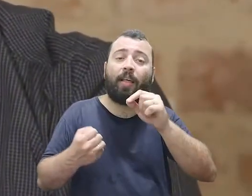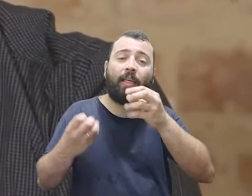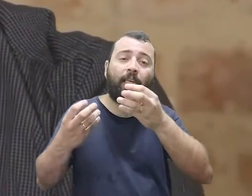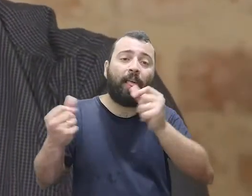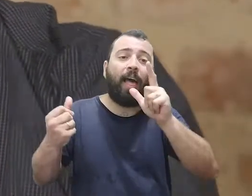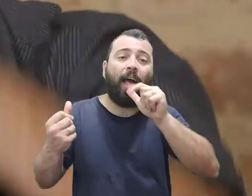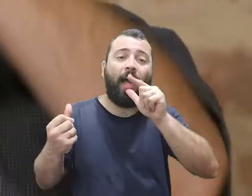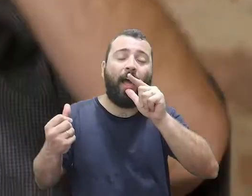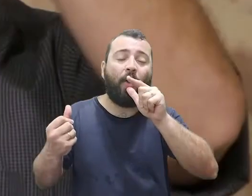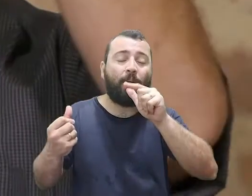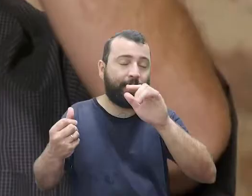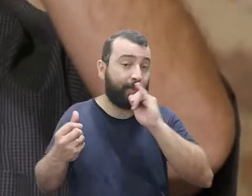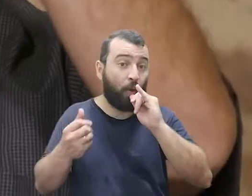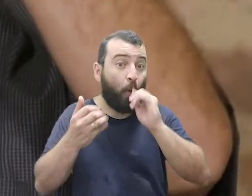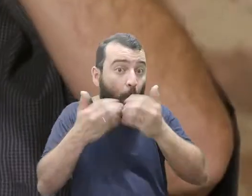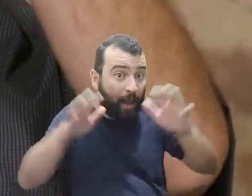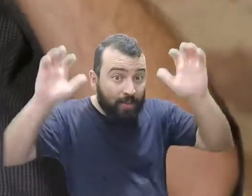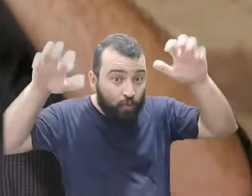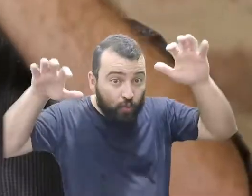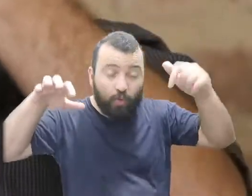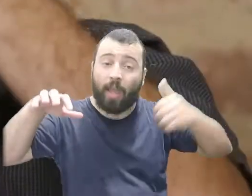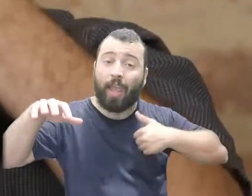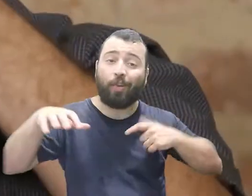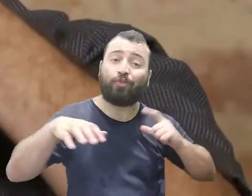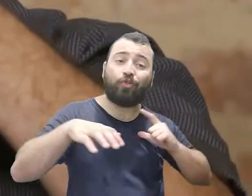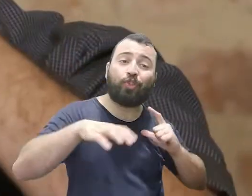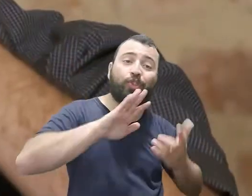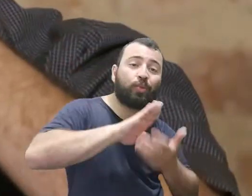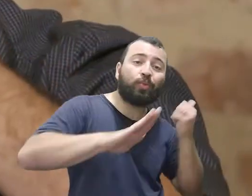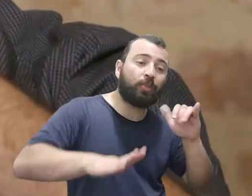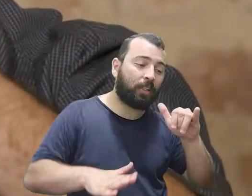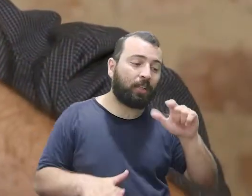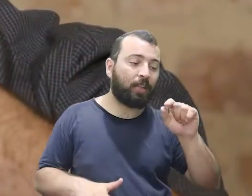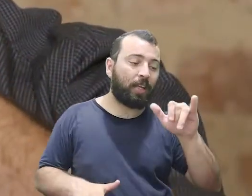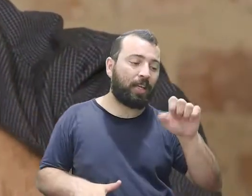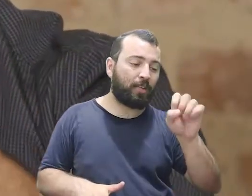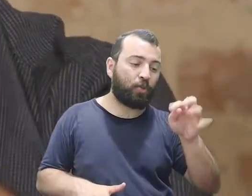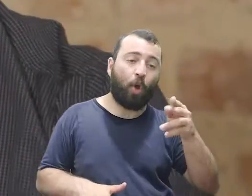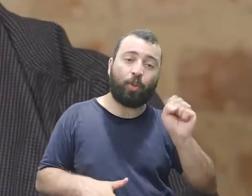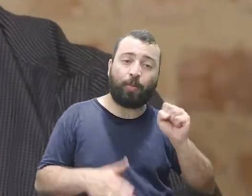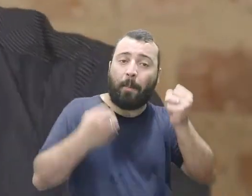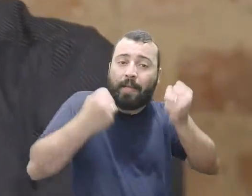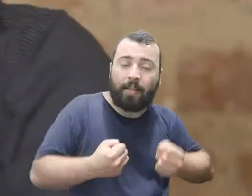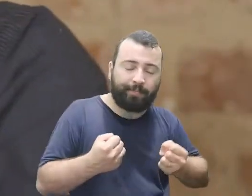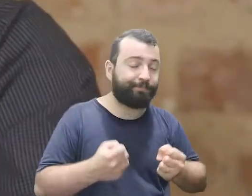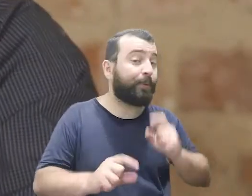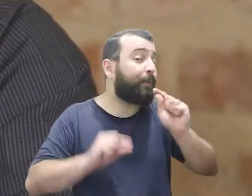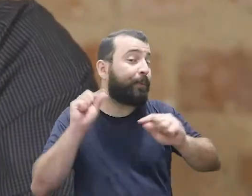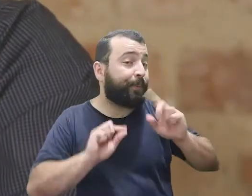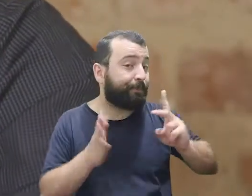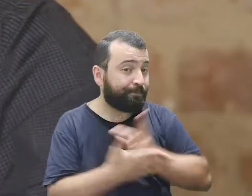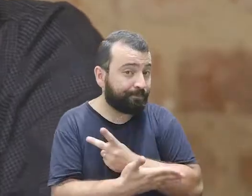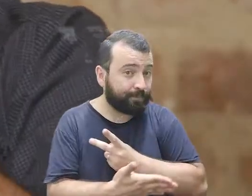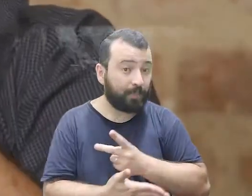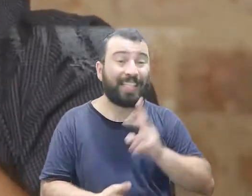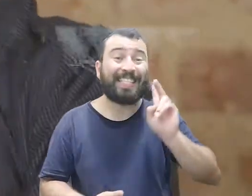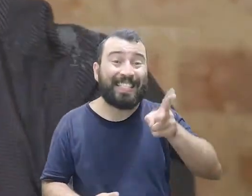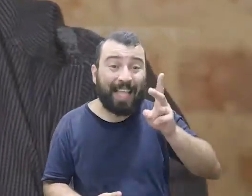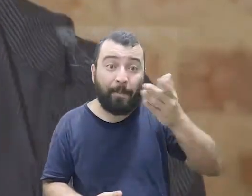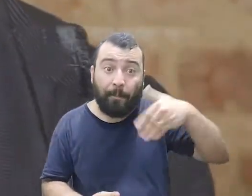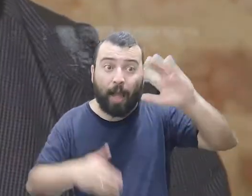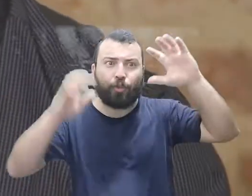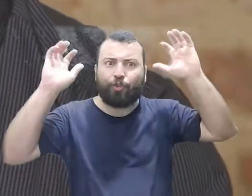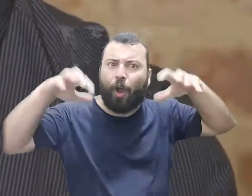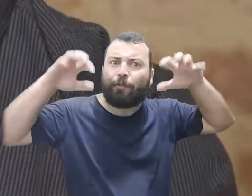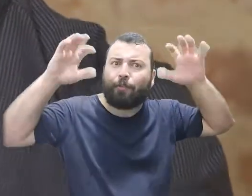fase líquida. Isso quer dizer que quando começa a chover, eu removo preferencialmente os isótopos pesados. Acontece que, quanto